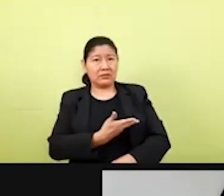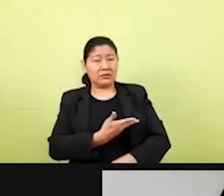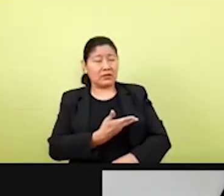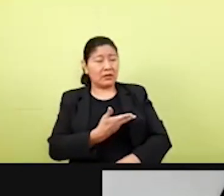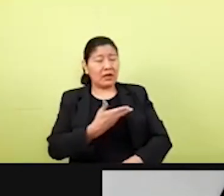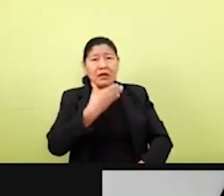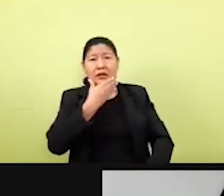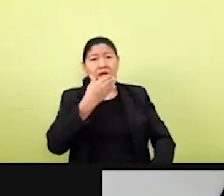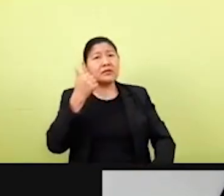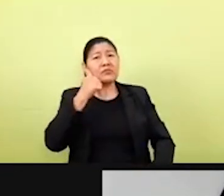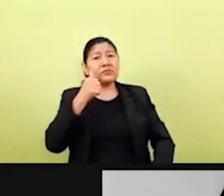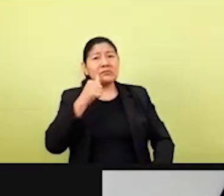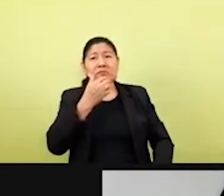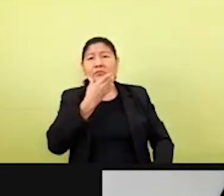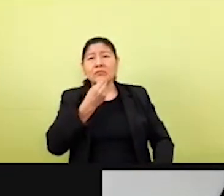depois que